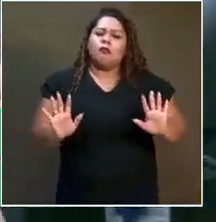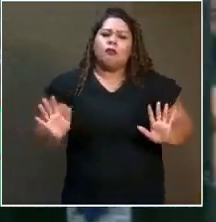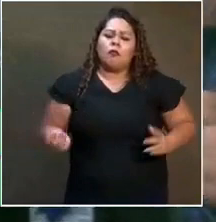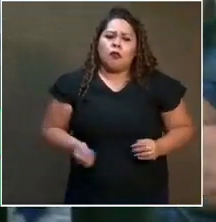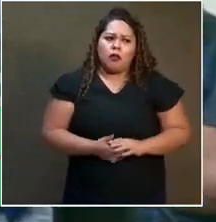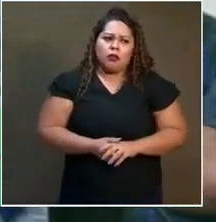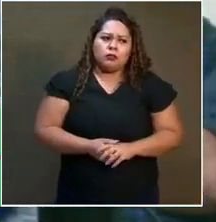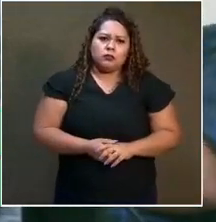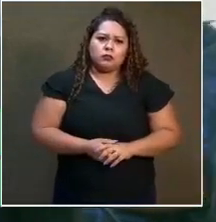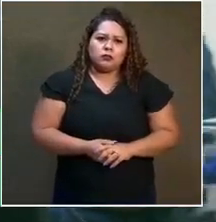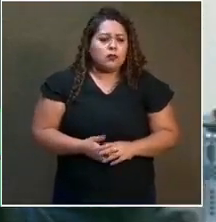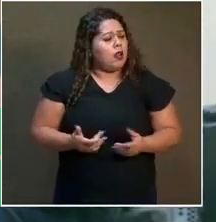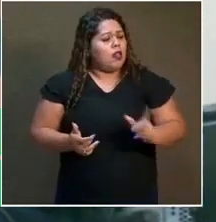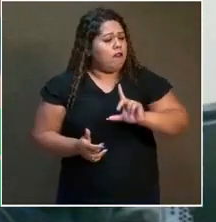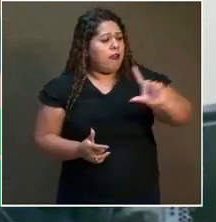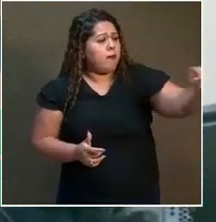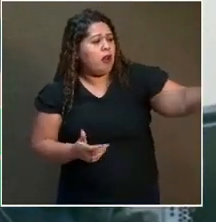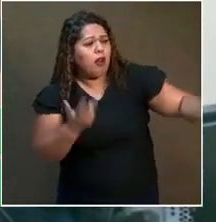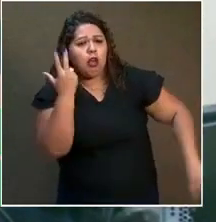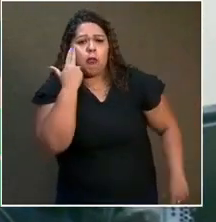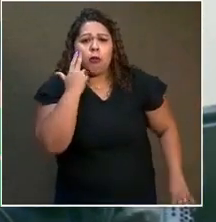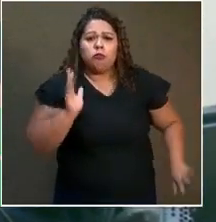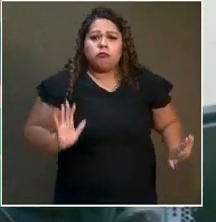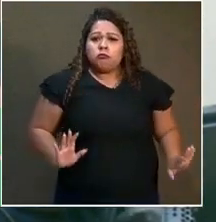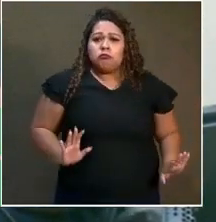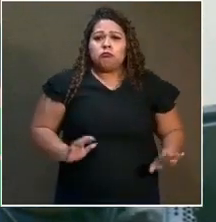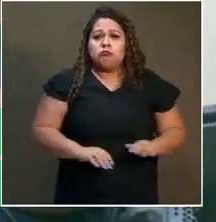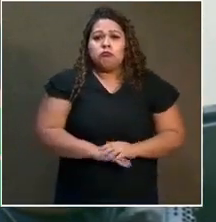dizer que ele vai sair pela porta da frente.